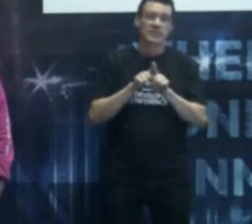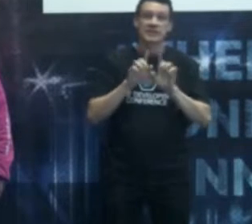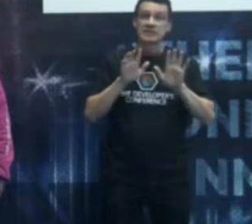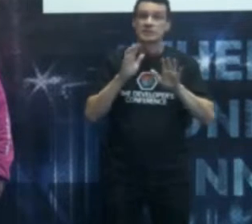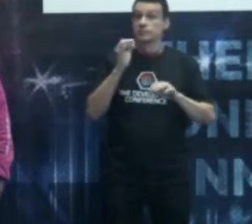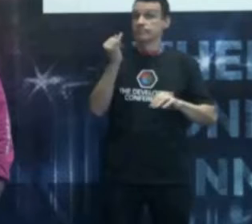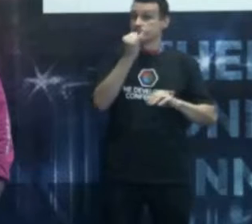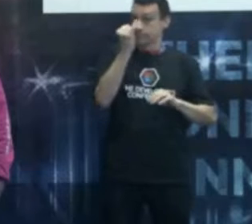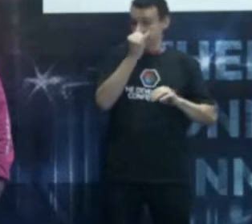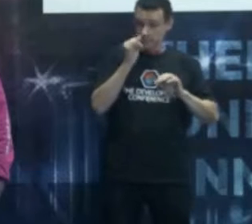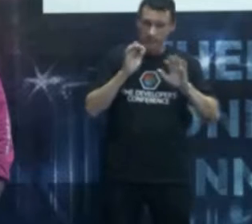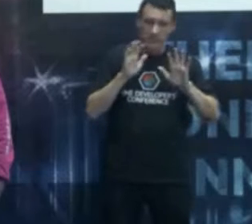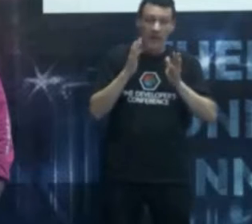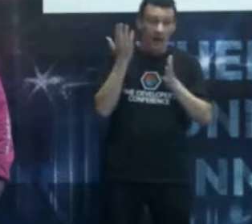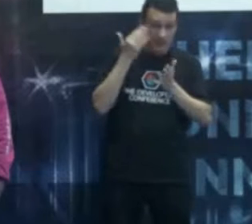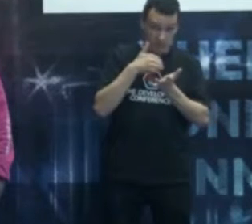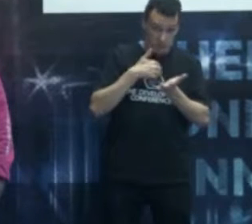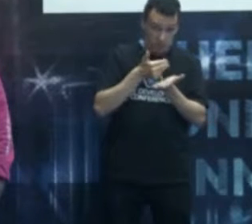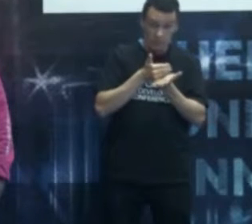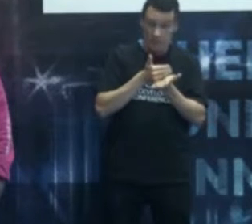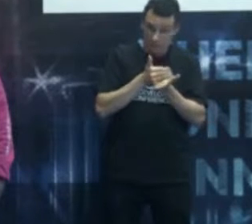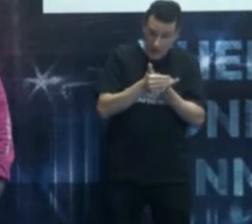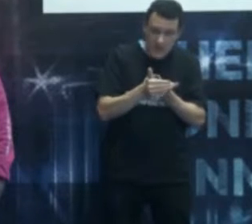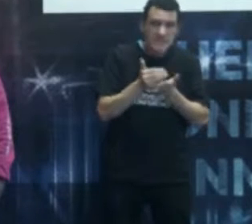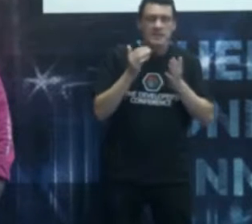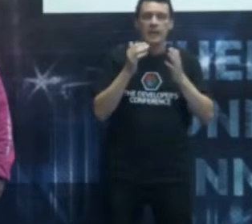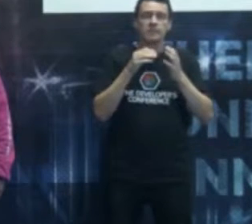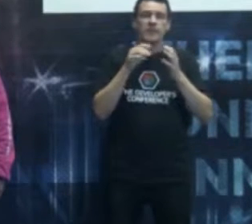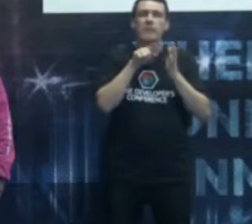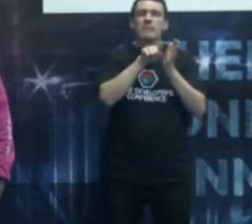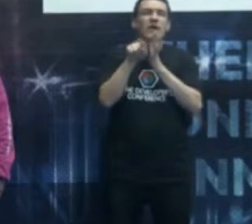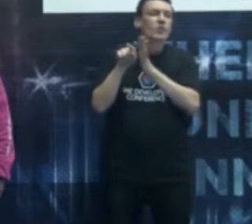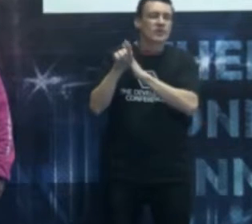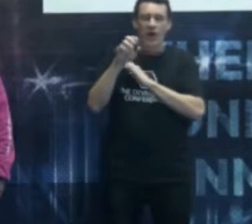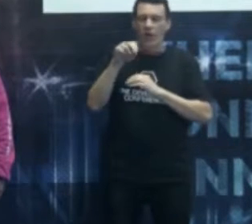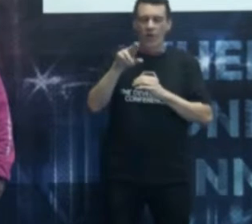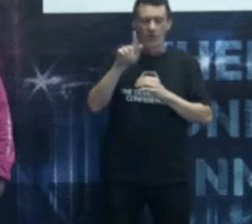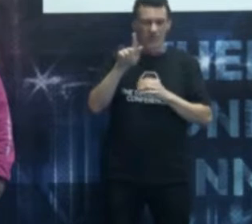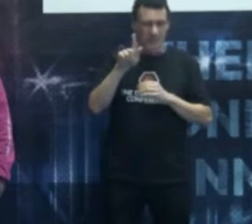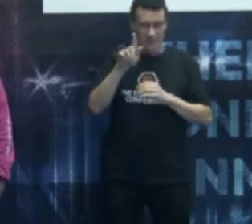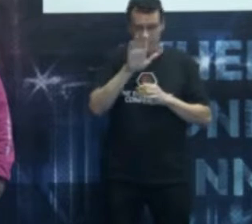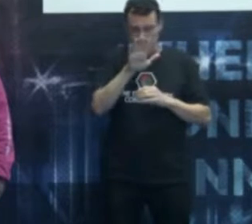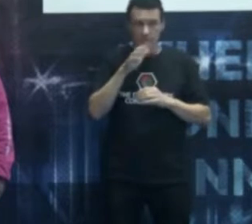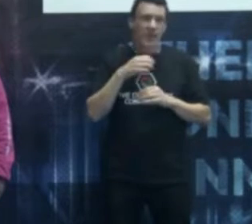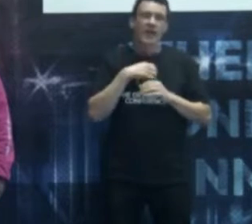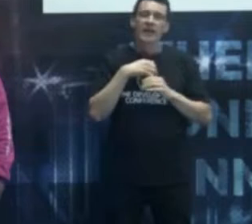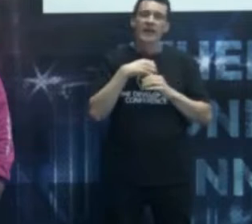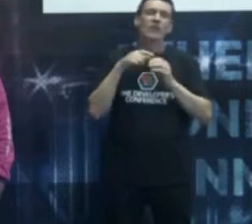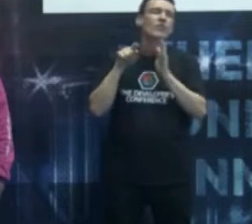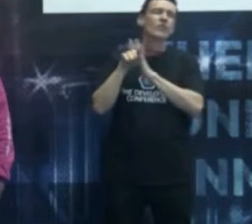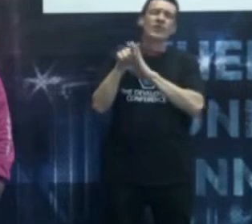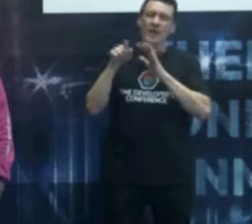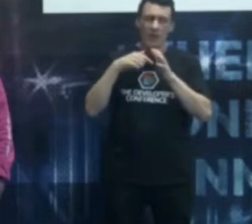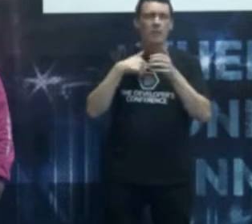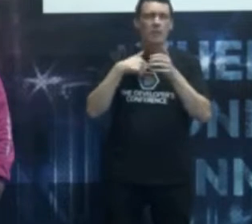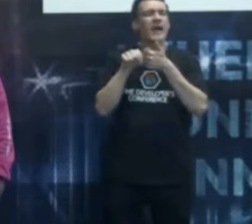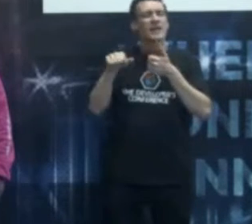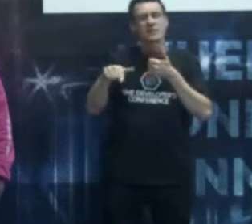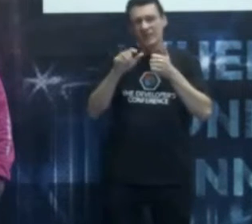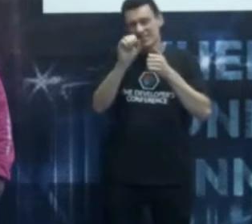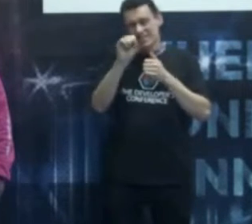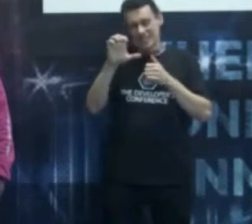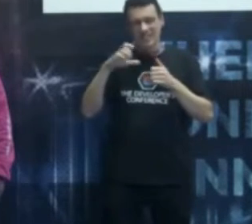comecei a buscar essas ONGs, eu ia muito na ASIC, eu fiquei muito próximo da ASIC aqui de Santa Catarina, né, que fica